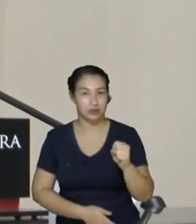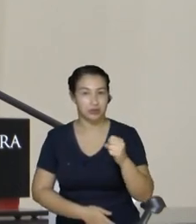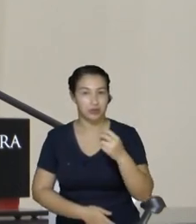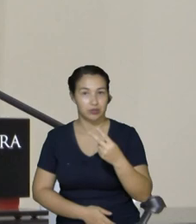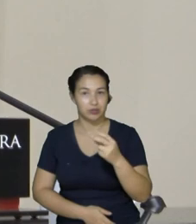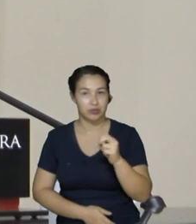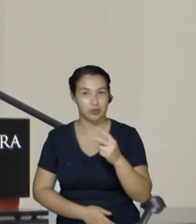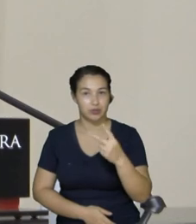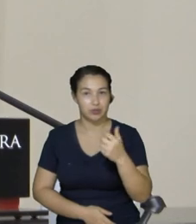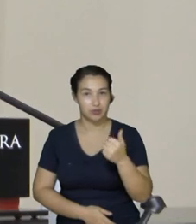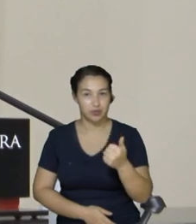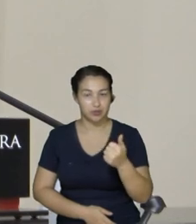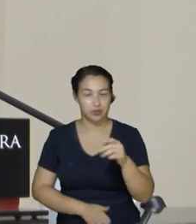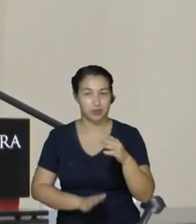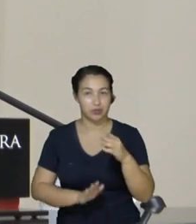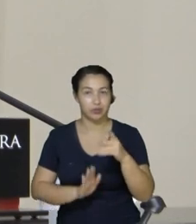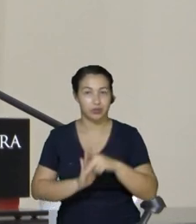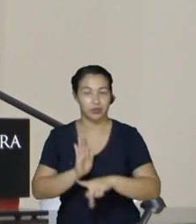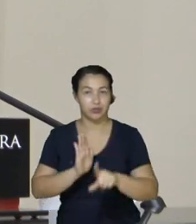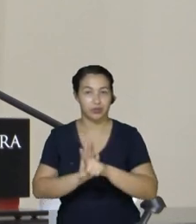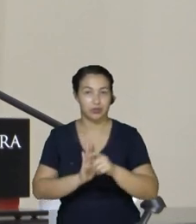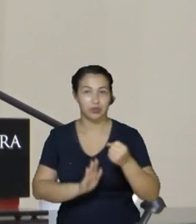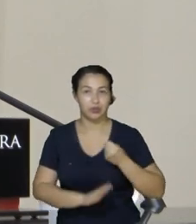798-2021, aposto ao projeto de lei